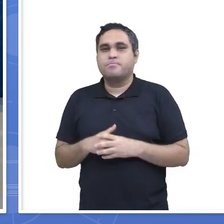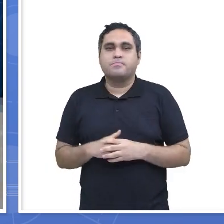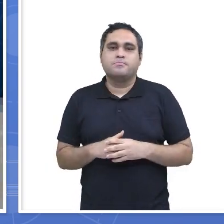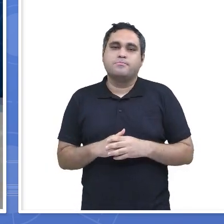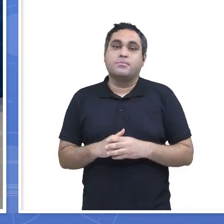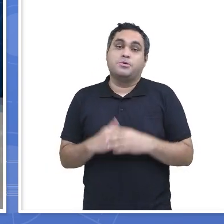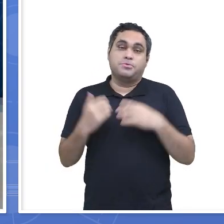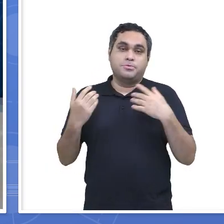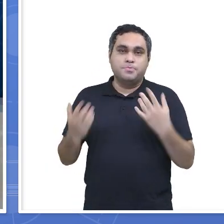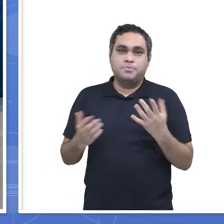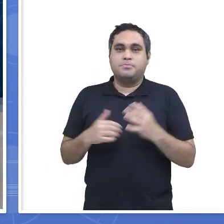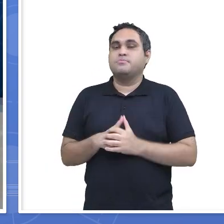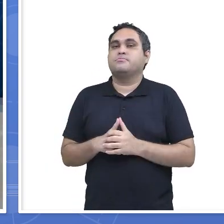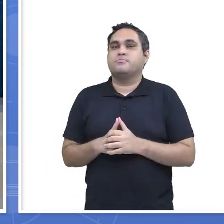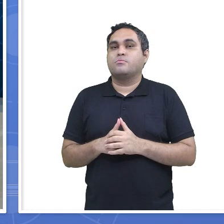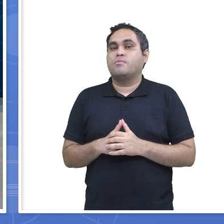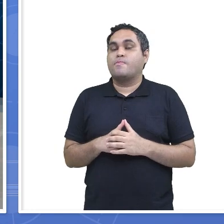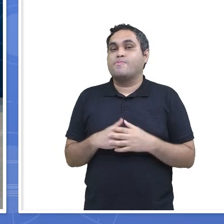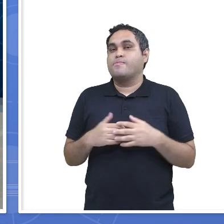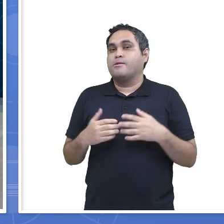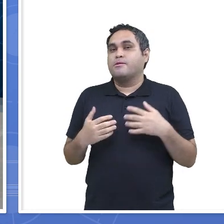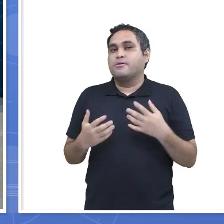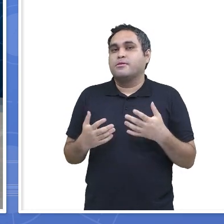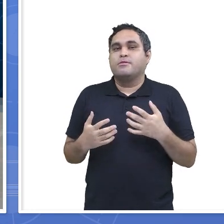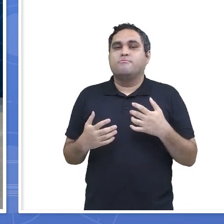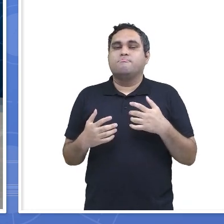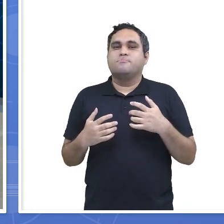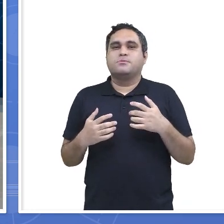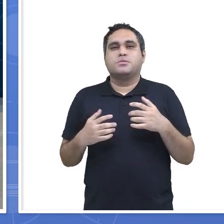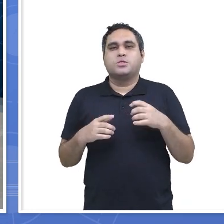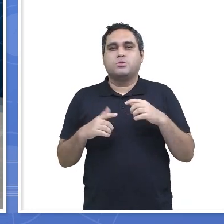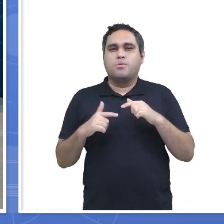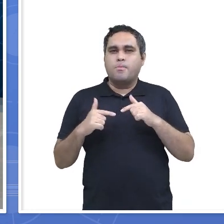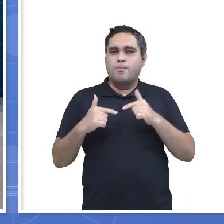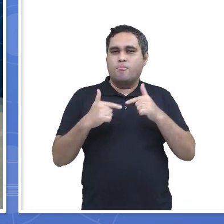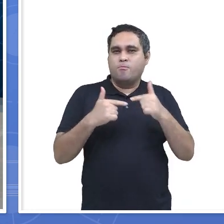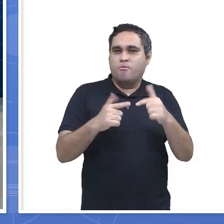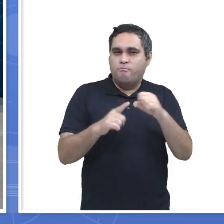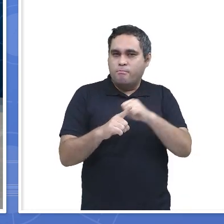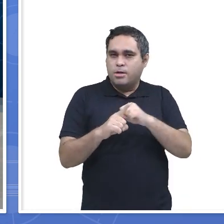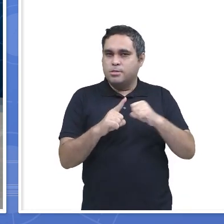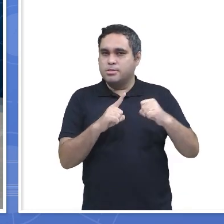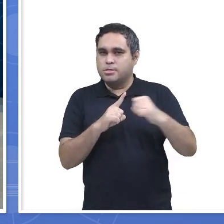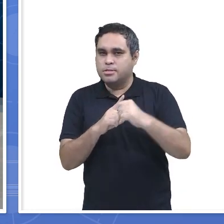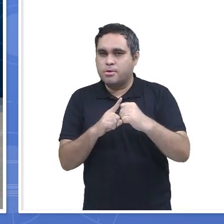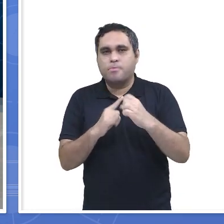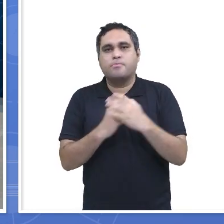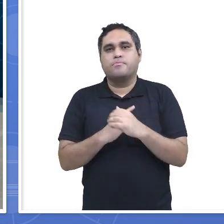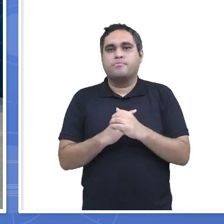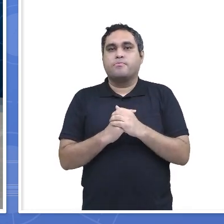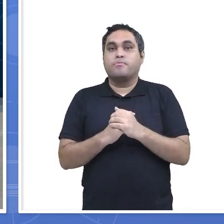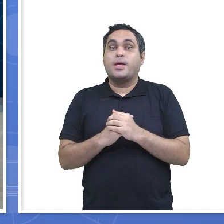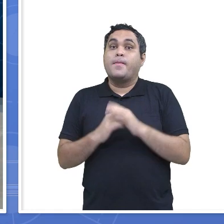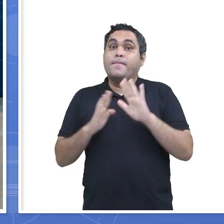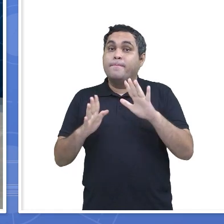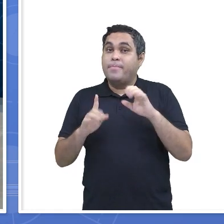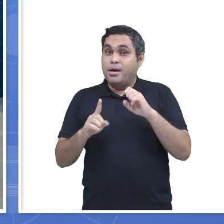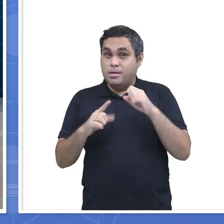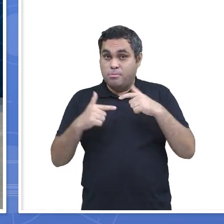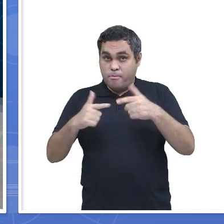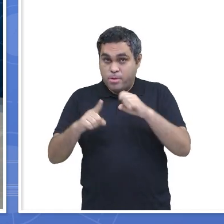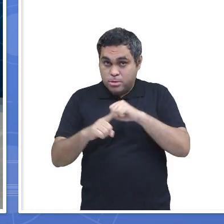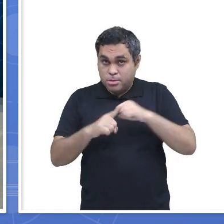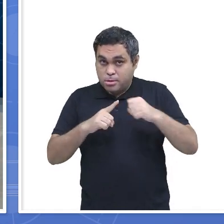Muito bem. Nós vamos então trabalhar os movimentos sociais, só que os movimentos sociais na contemporaneidade. Por